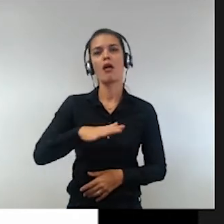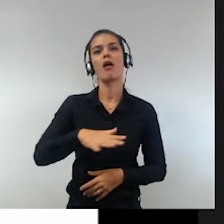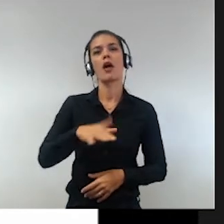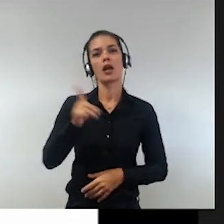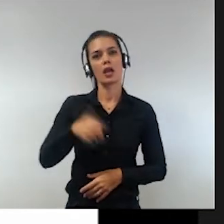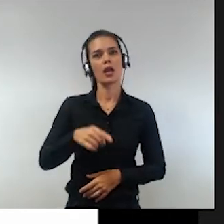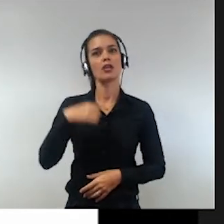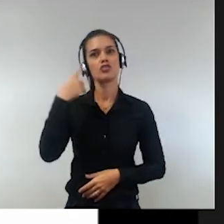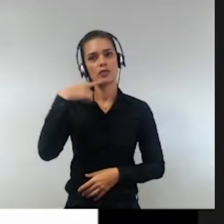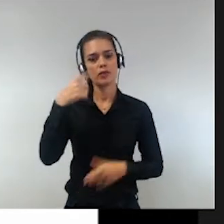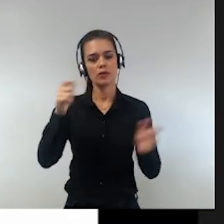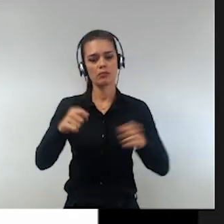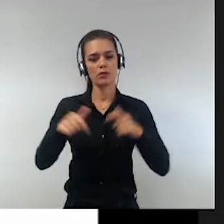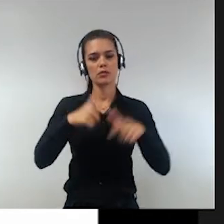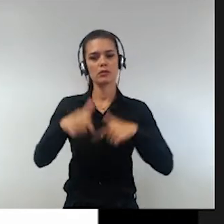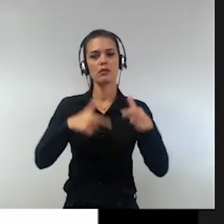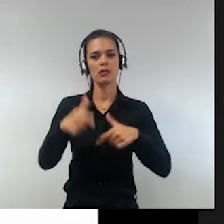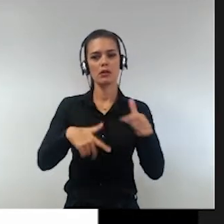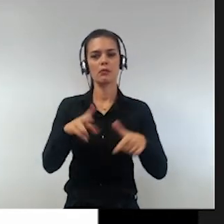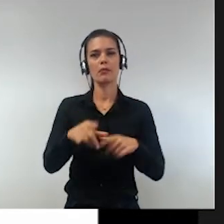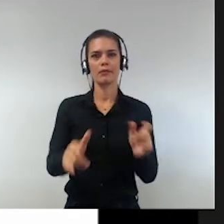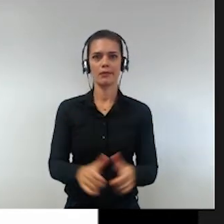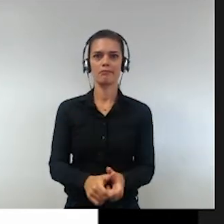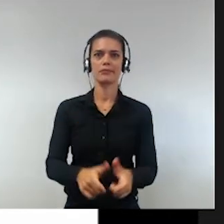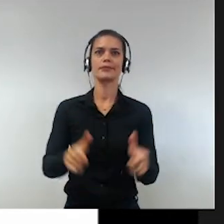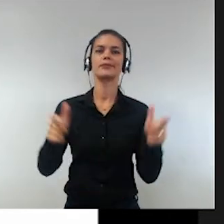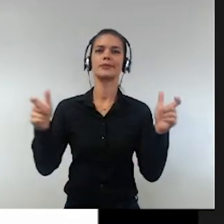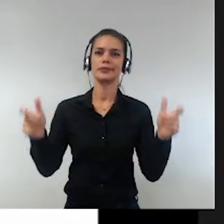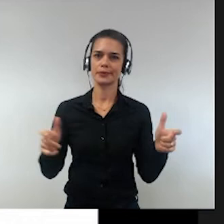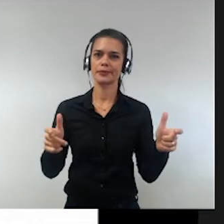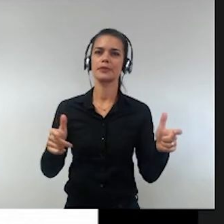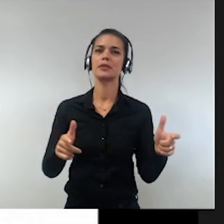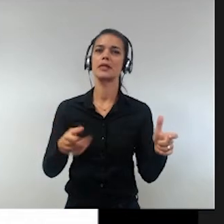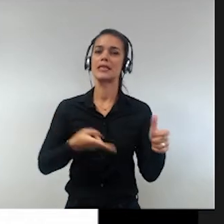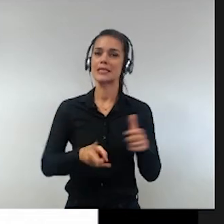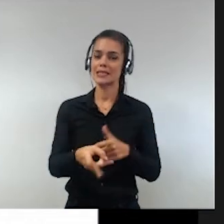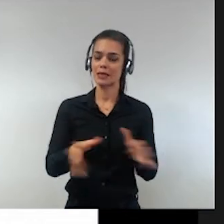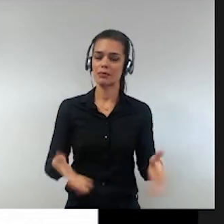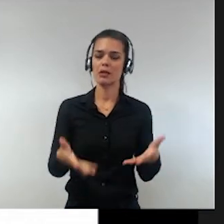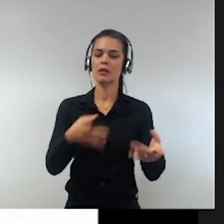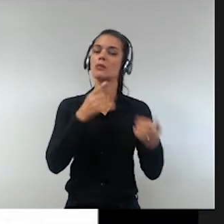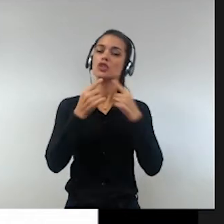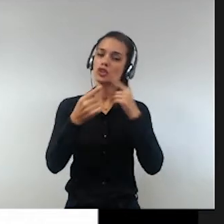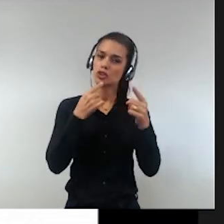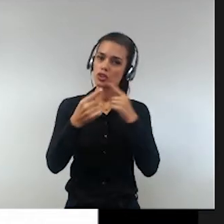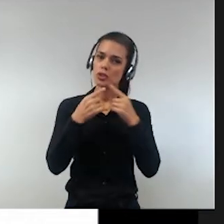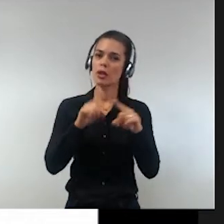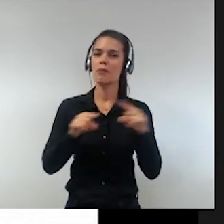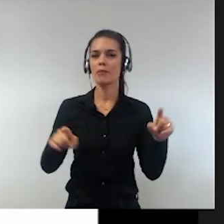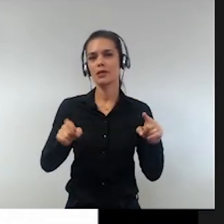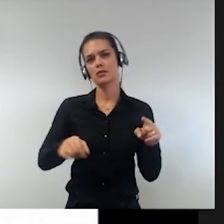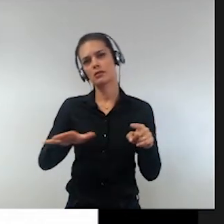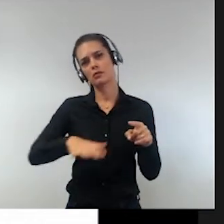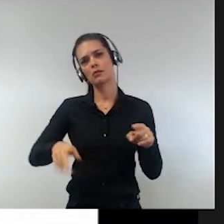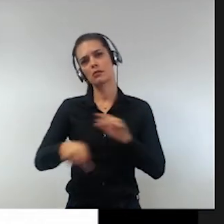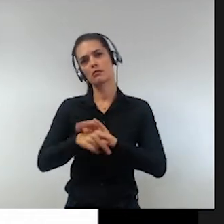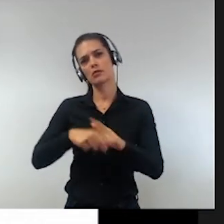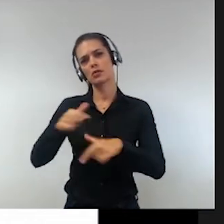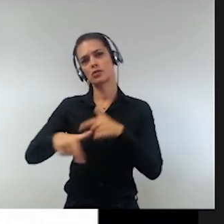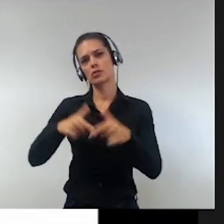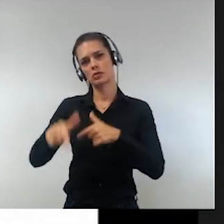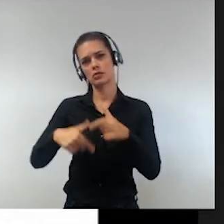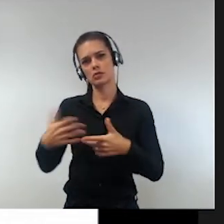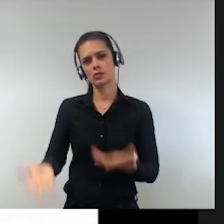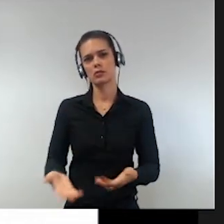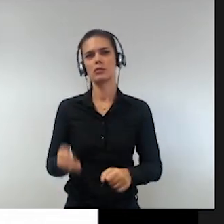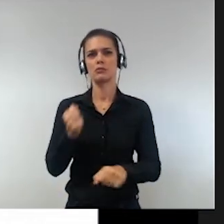acontecendo e vai ser muito grande no futuro. Sempre, repito, fomentando o diálogo, a conversa, mas, sobretudo, é um mercado de trabalho, né? Propor